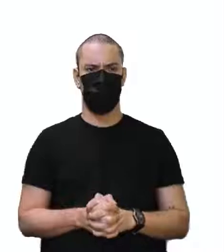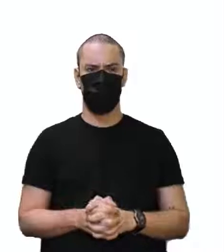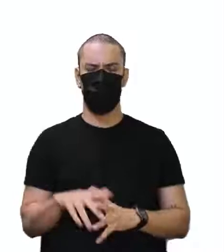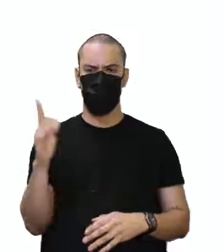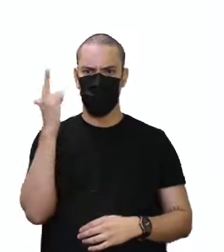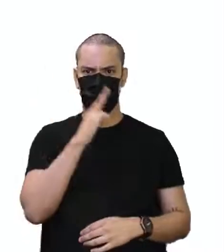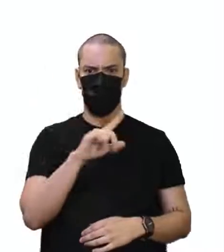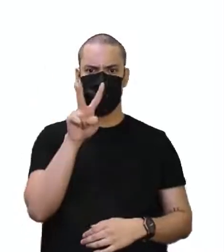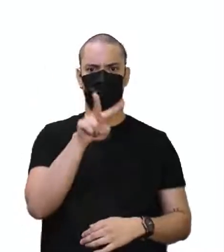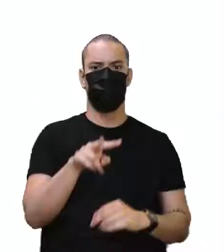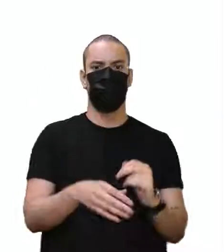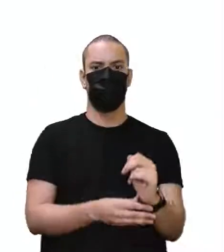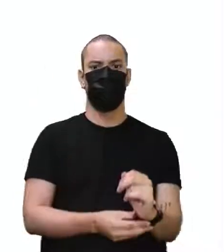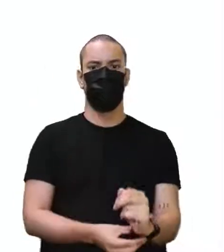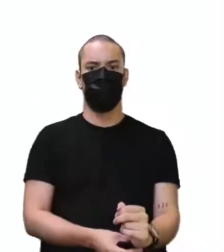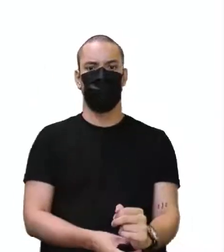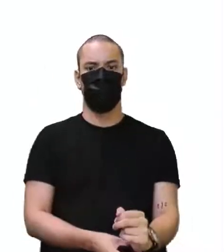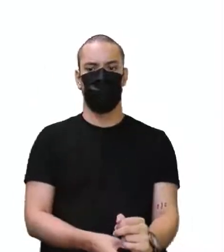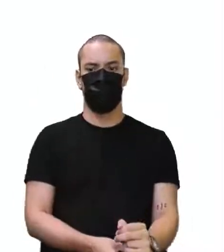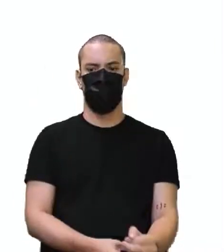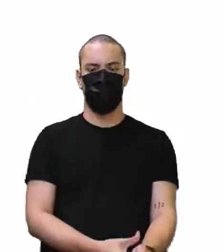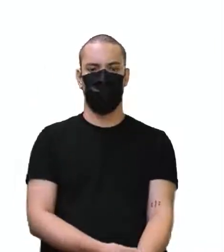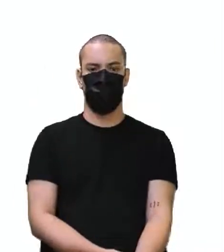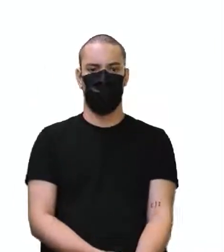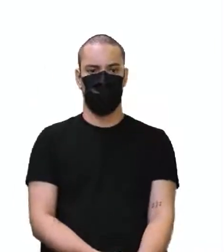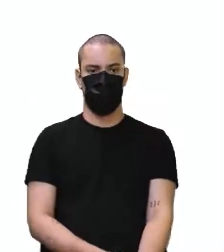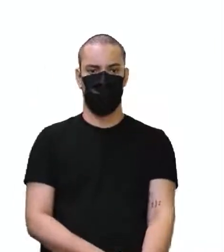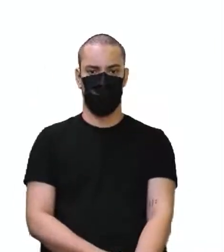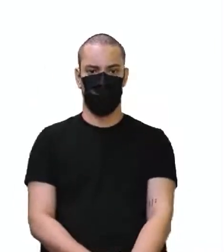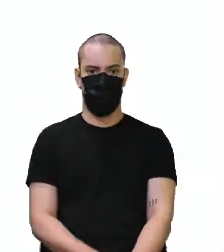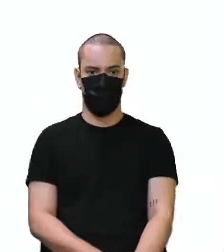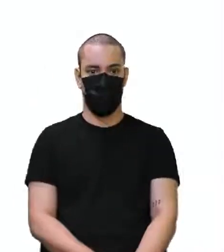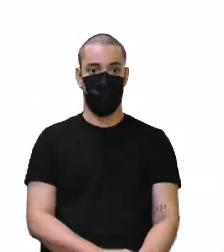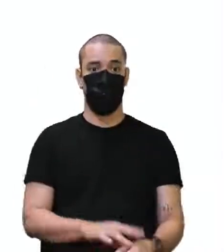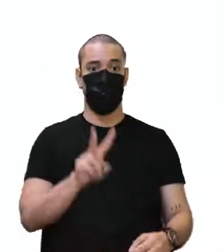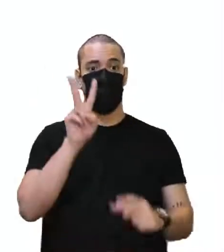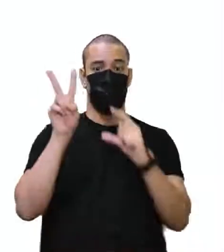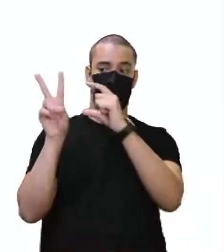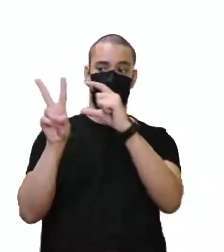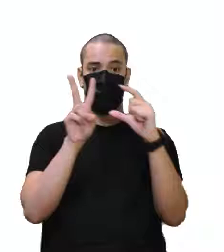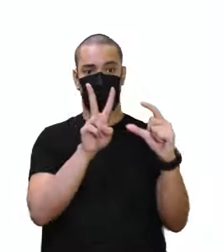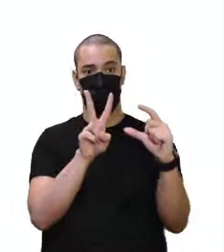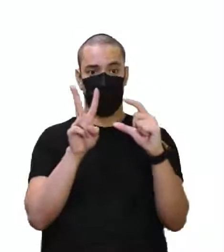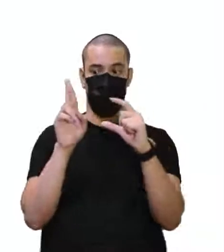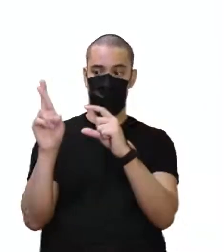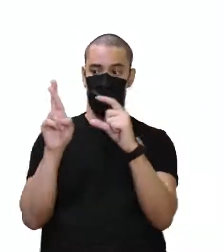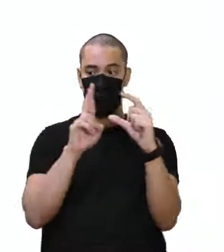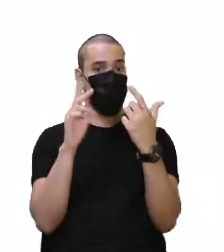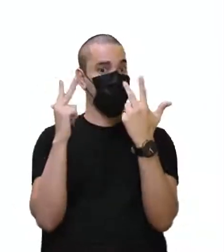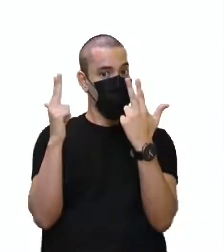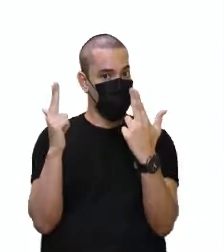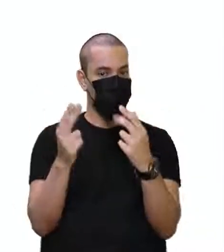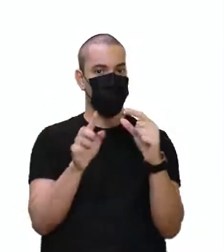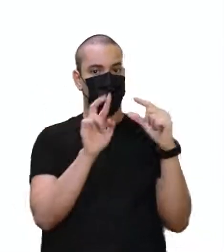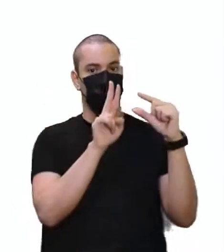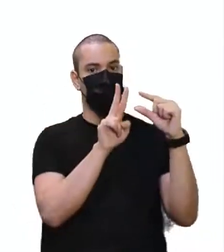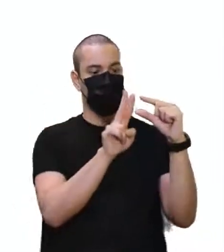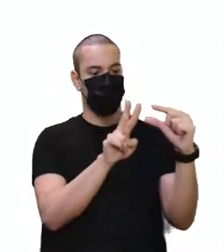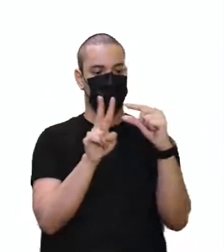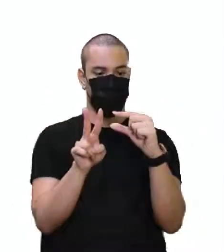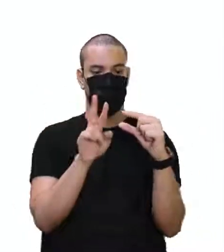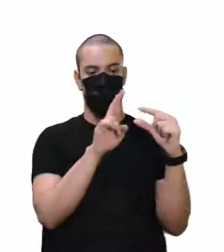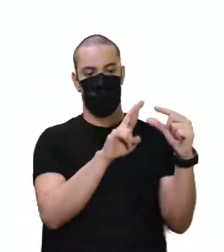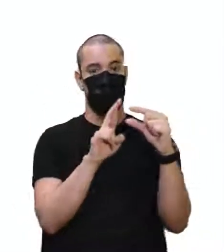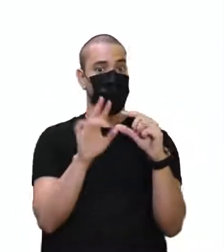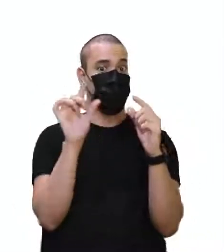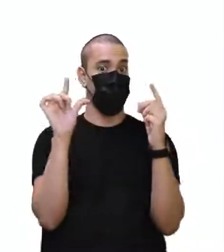observando que o Vzão, Vzão igual, Rzão, Rzão iguais, Vzinho, Vzinho iguais, Rzinho, Rzinho iguais. Então, você